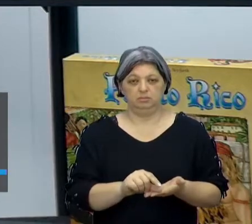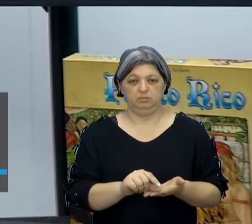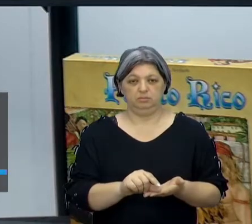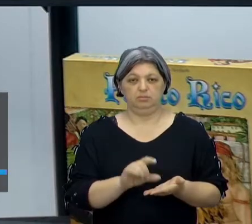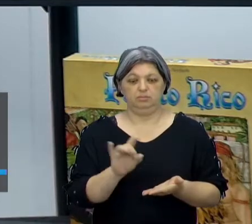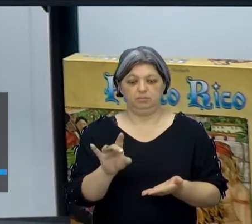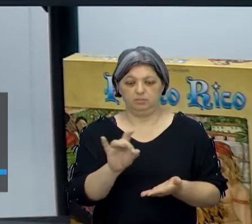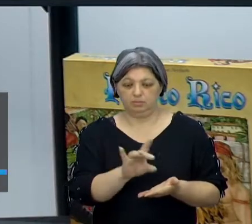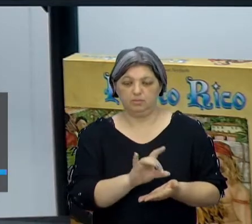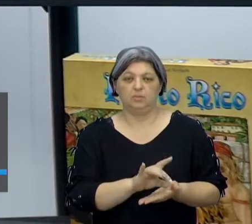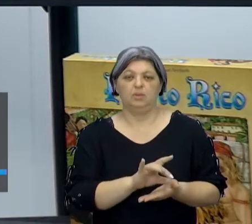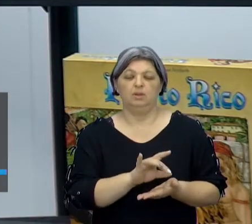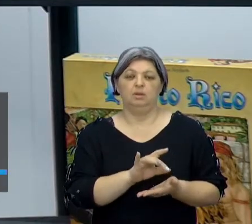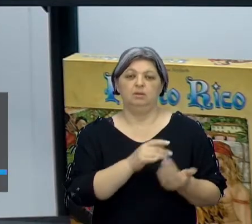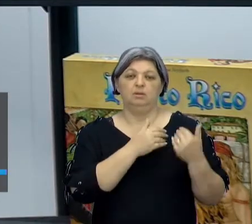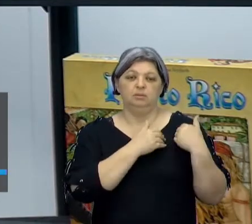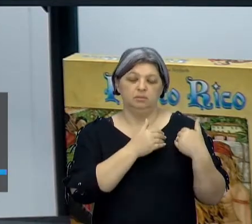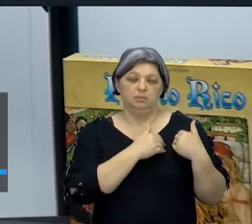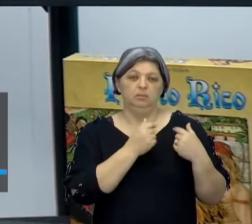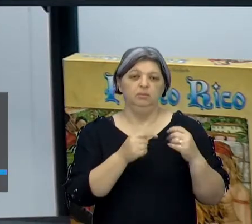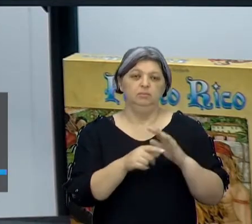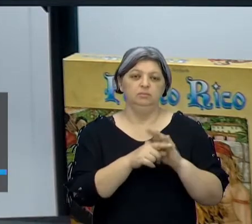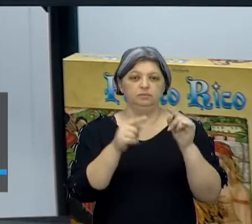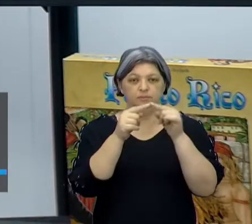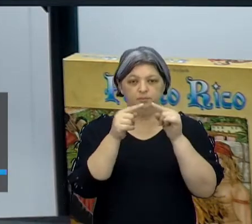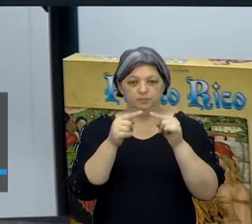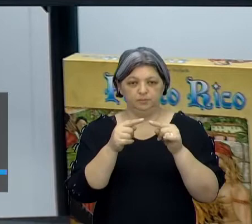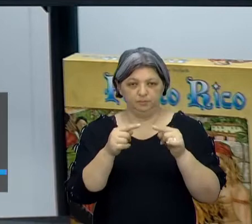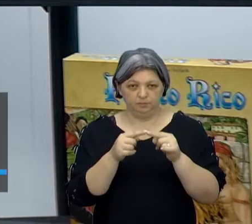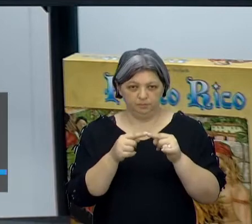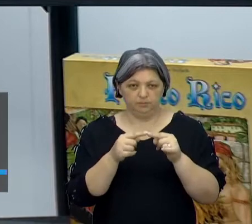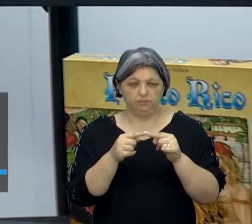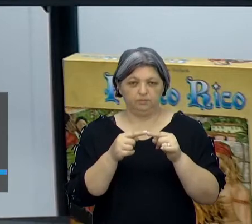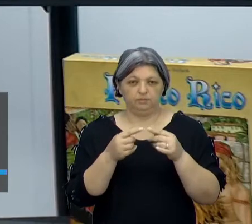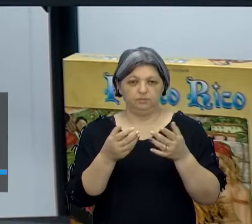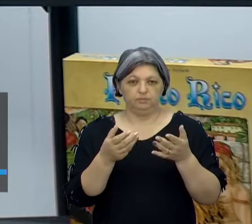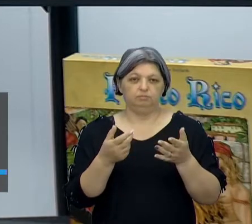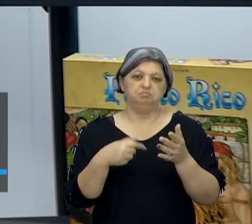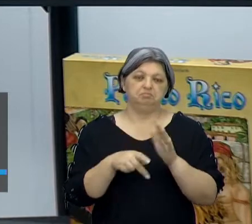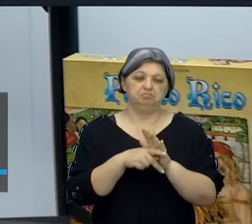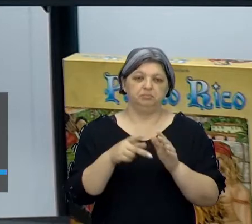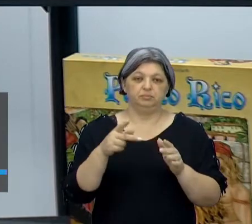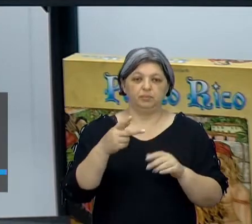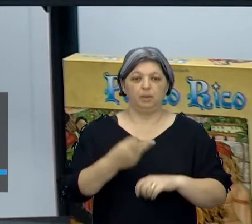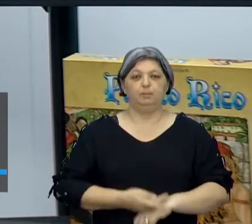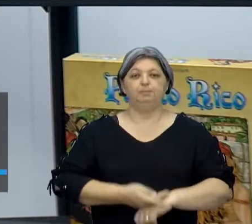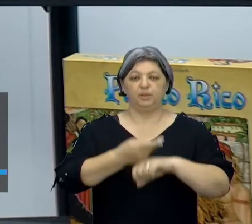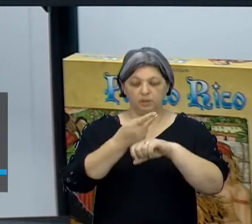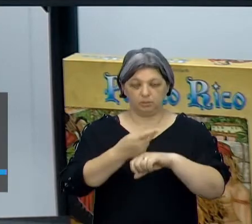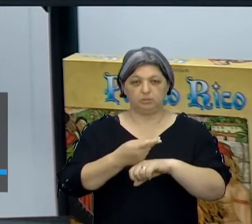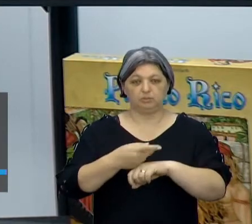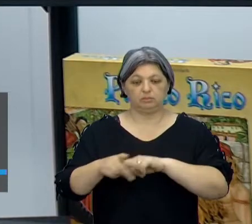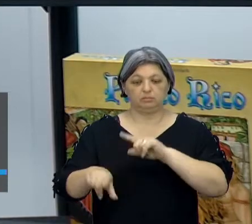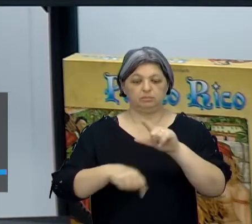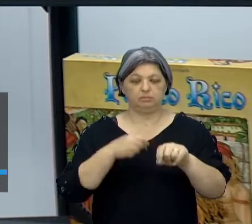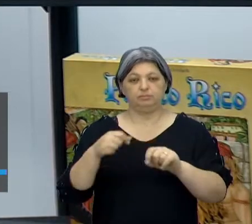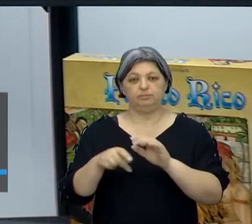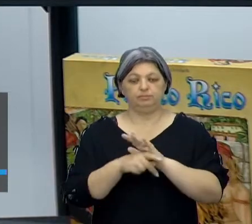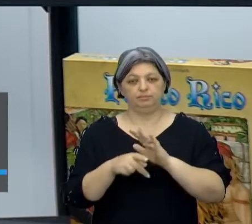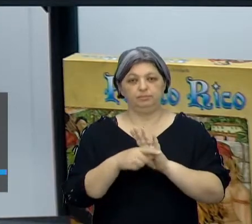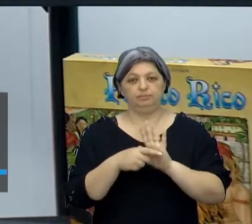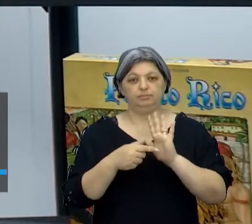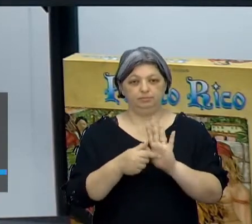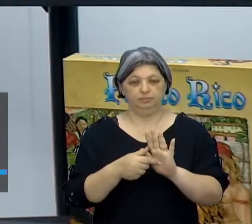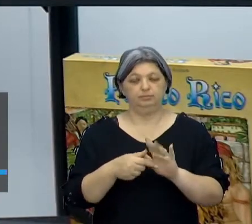cada função tem um privilégio especial associado a ela, e como prêmio, o jogador que escolheu a cartela de função fará a ação indicada na cartela